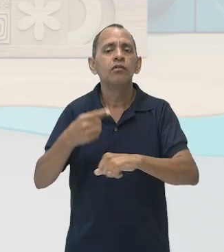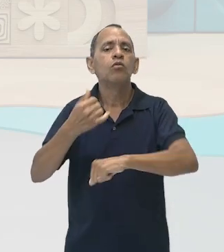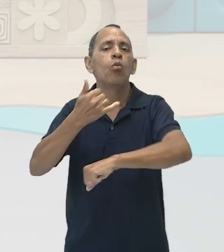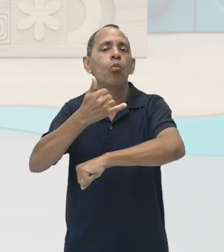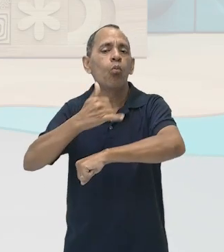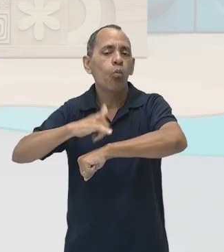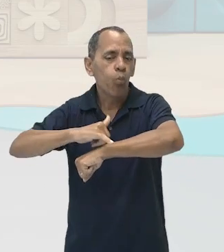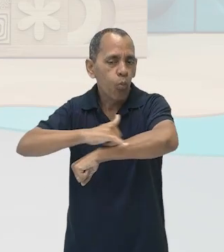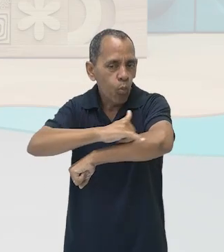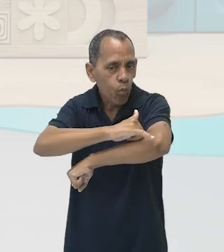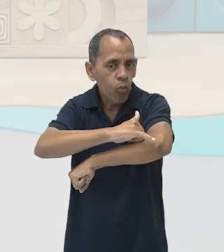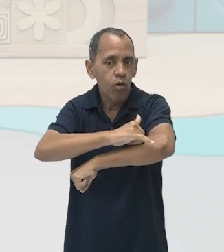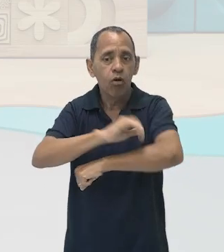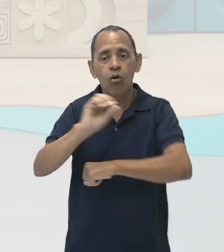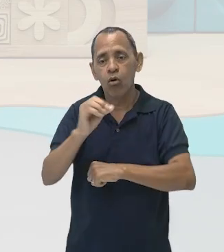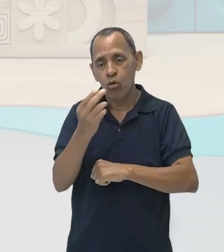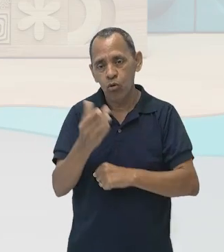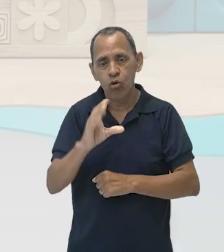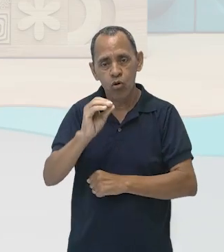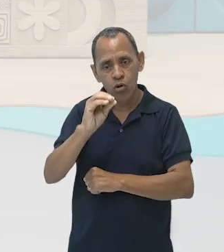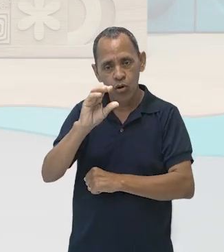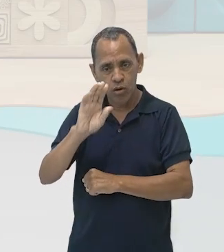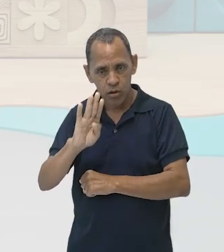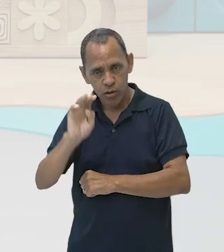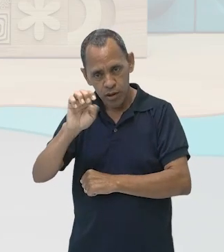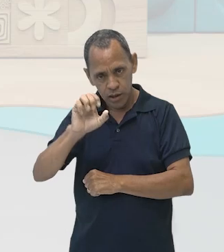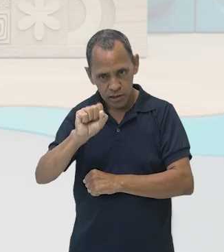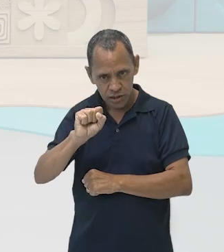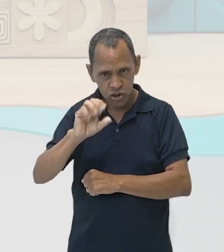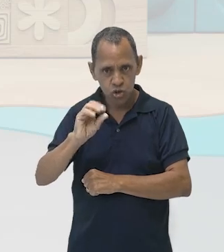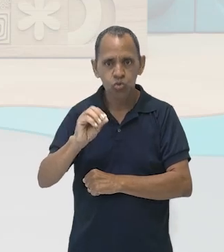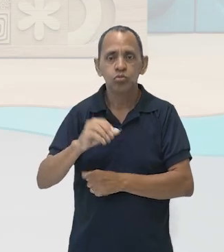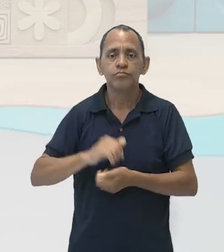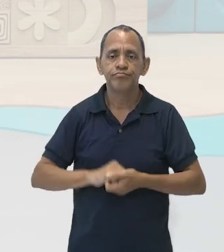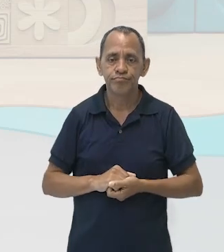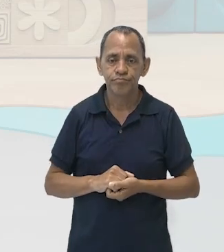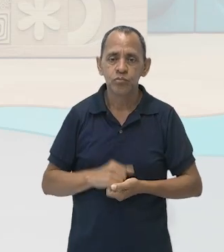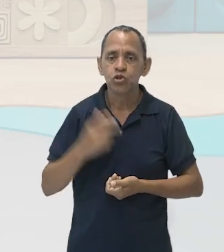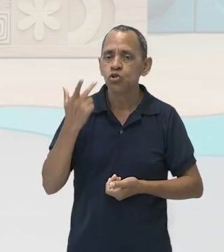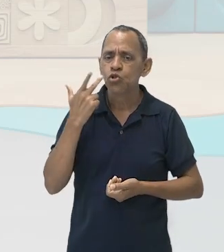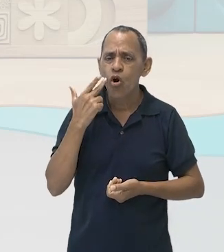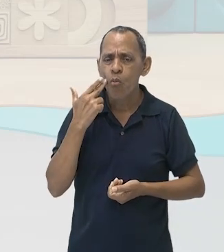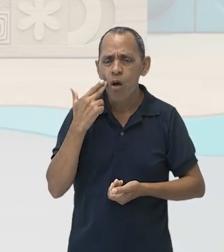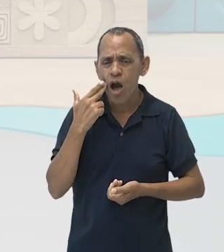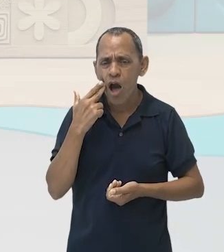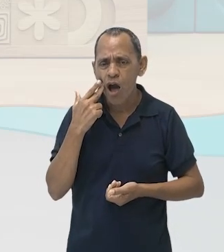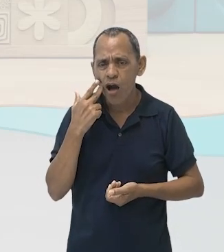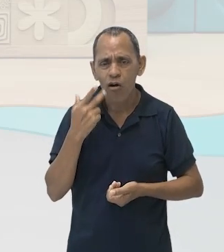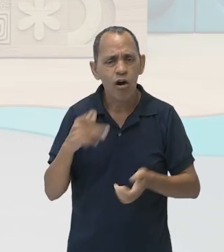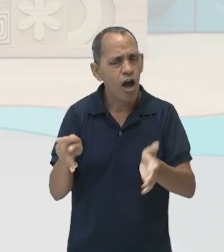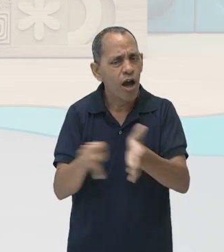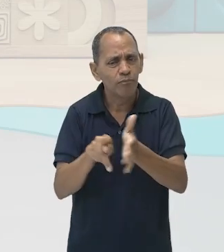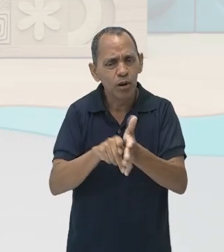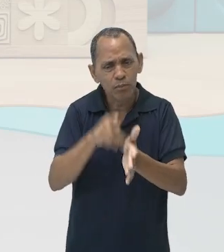é sobrepeso ou obeso, Normalmente, a pessoa mesmo se julga, se achando pesada